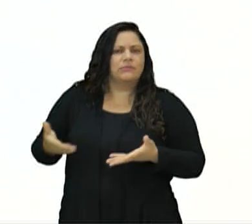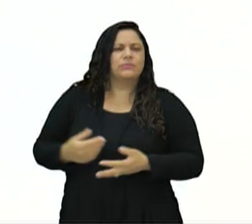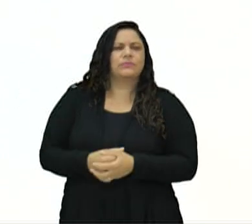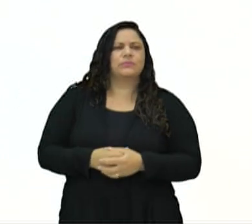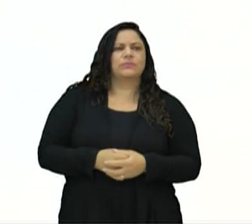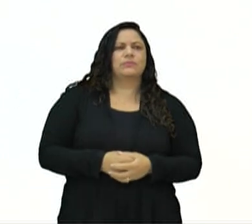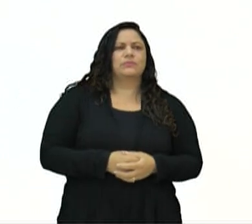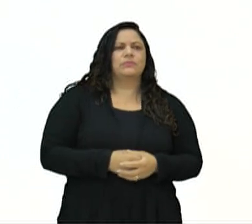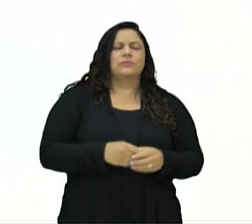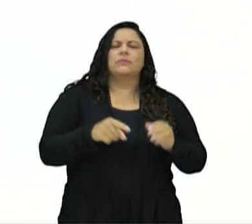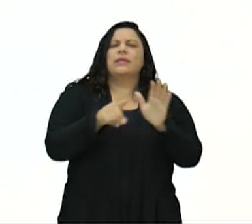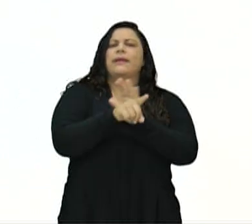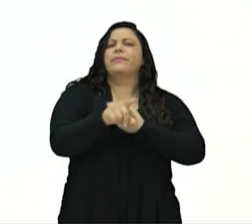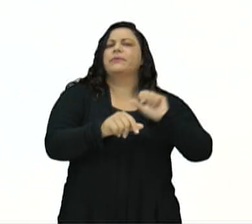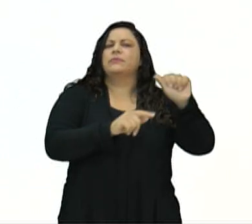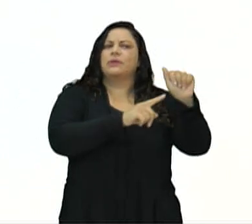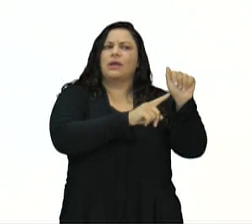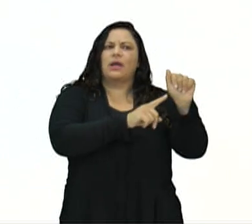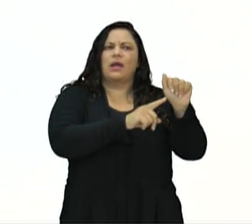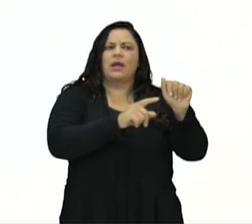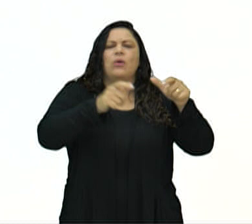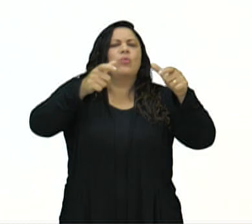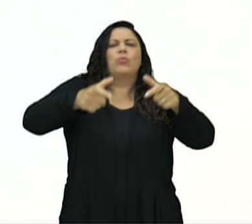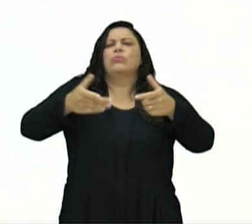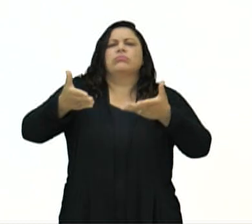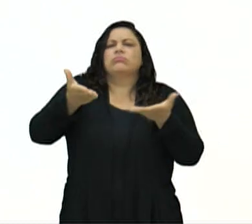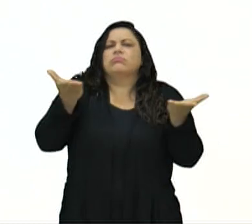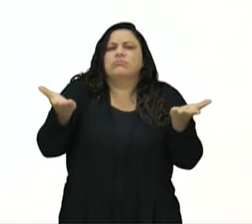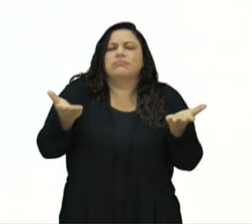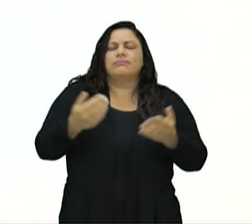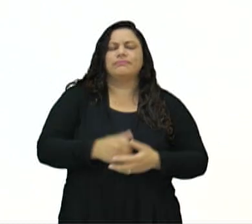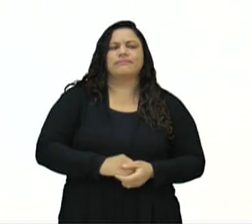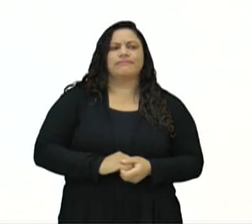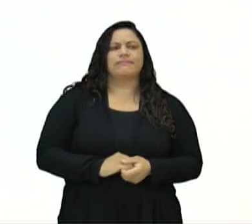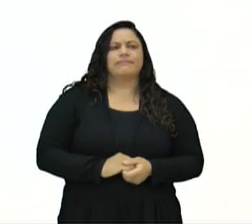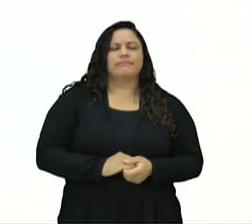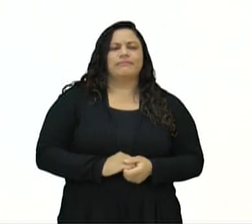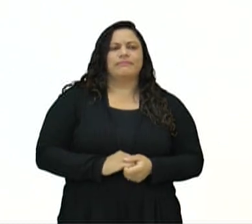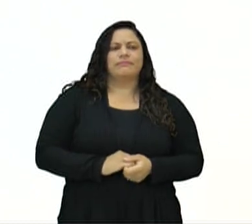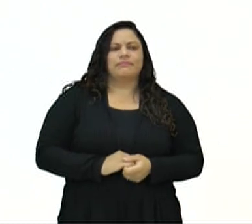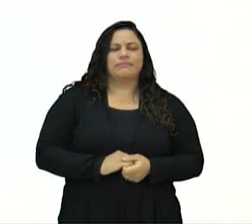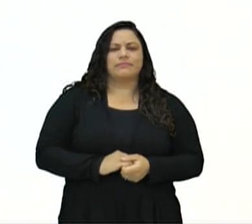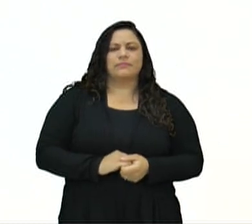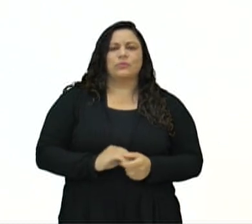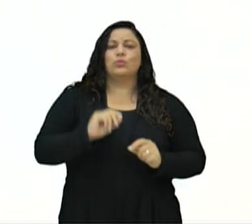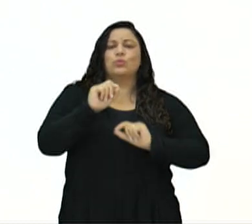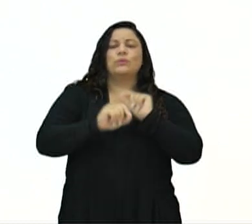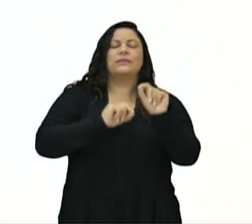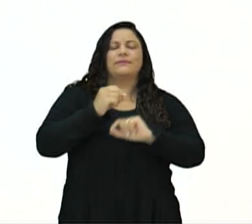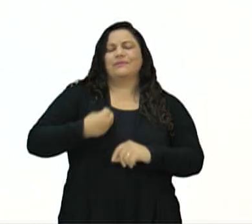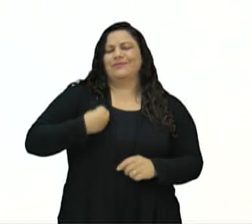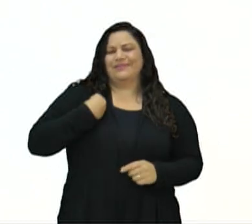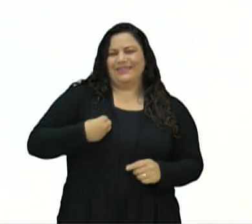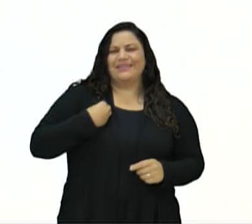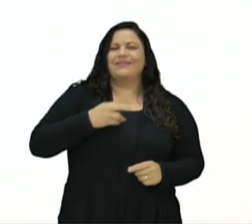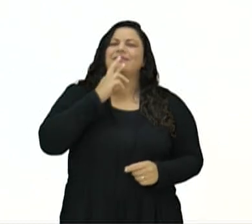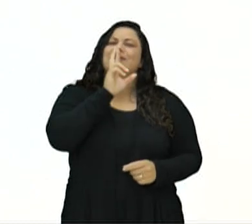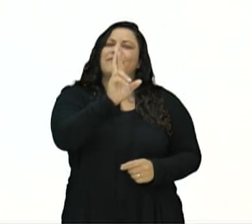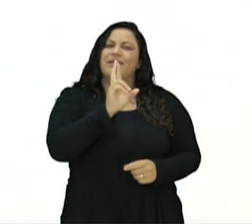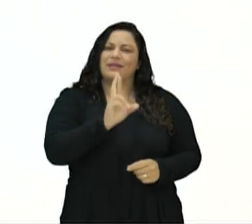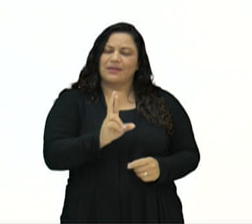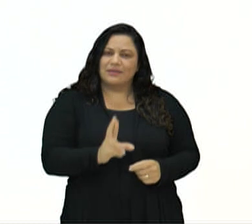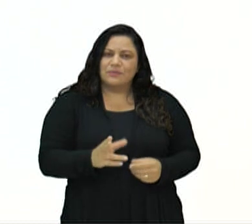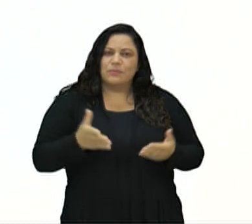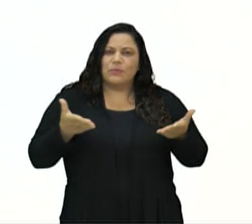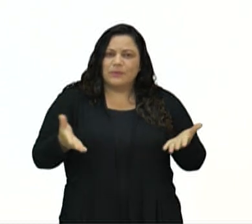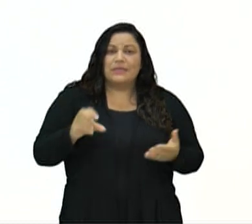vivienda prefieres? Te gustaría vivir em una gran ciudad ou em el campo? Por quê? Você vai responder aí